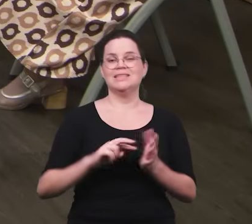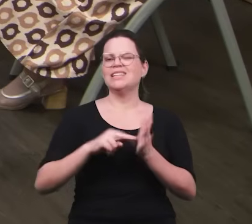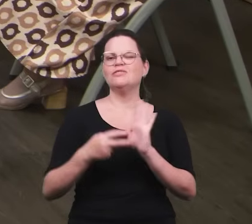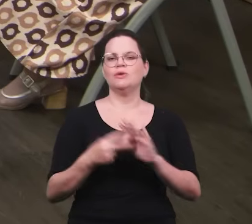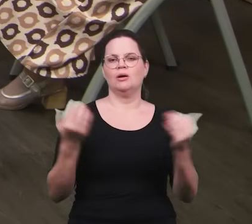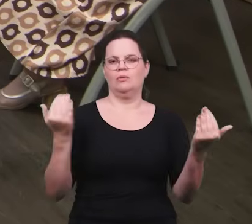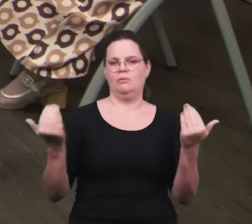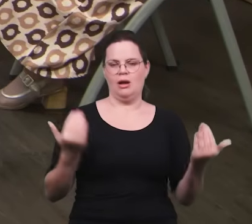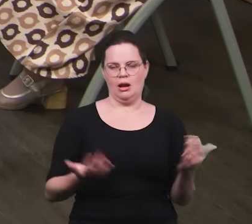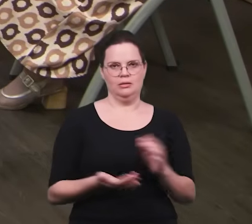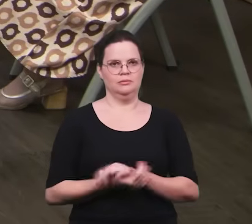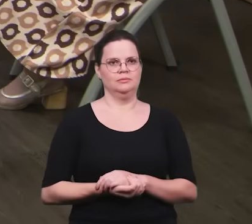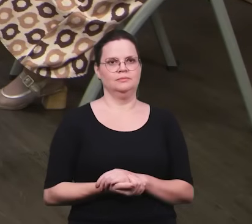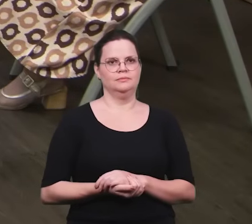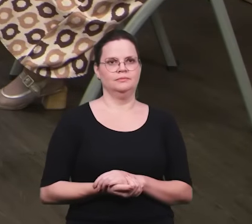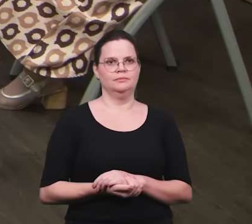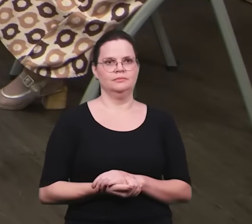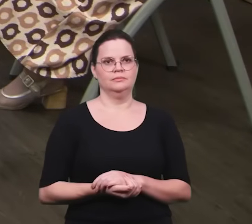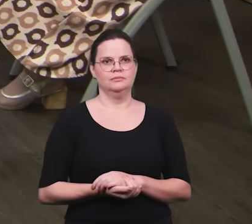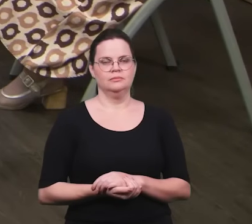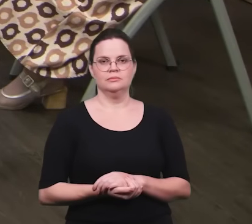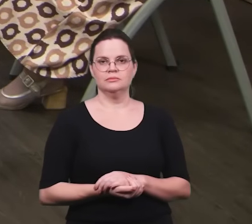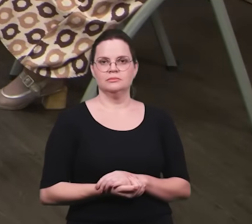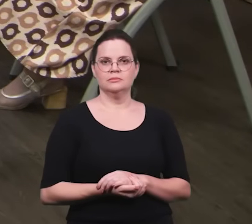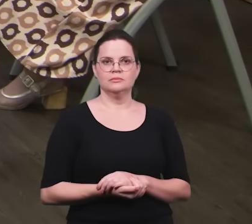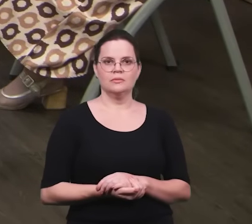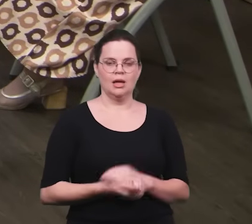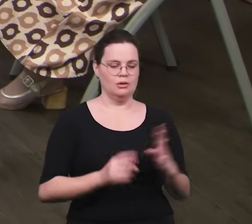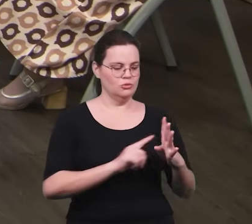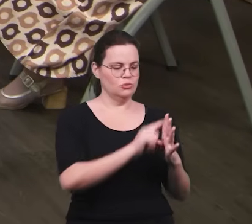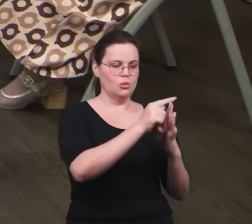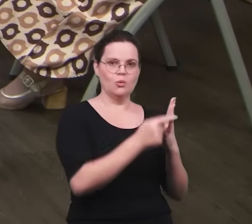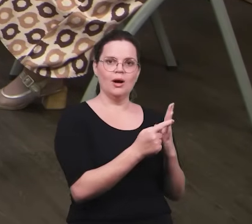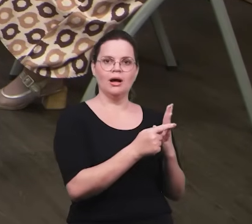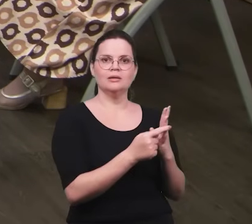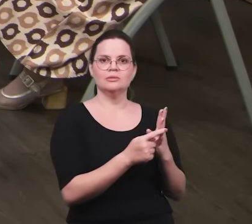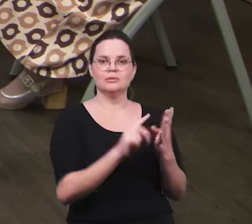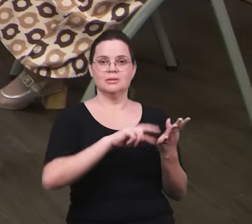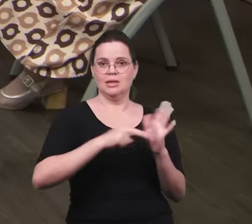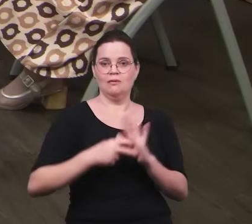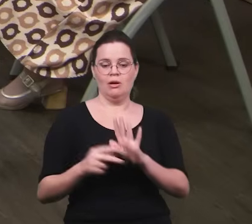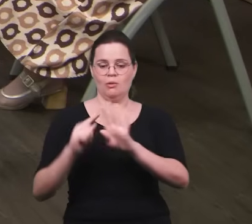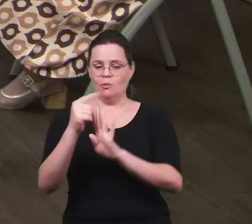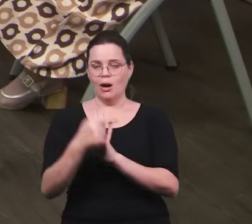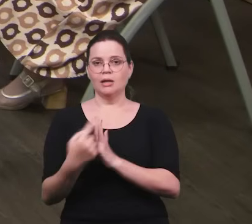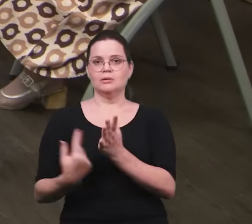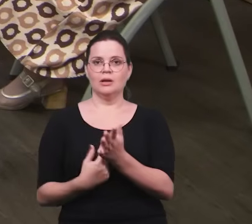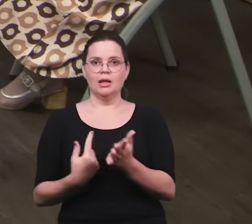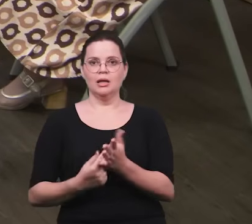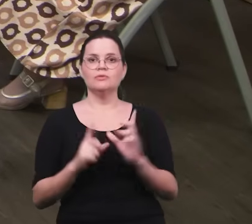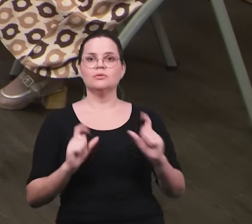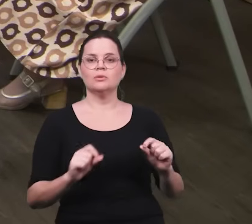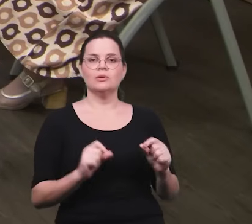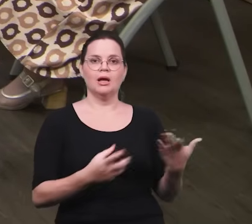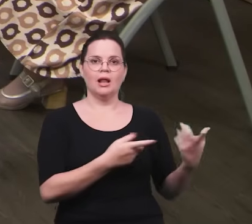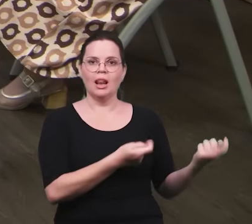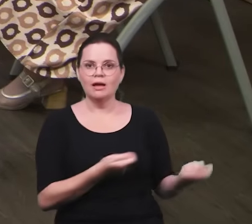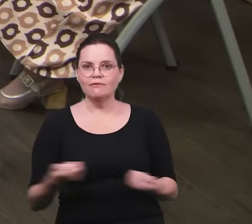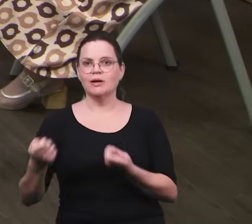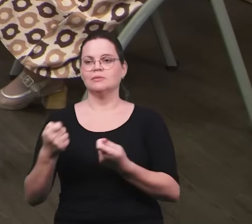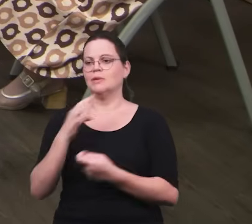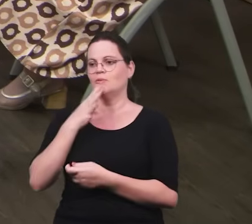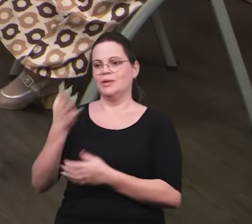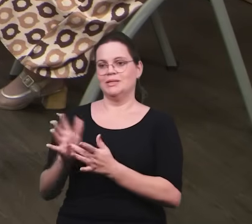simbolicamente, né? Não era de fato, mas simbolicamente, os 4 evangelistas carregando o pecador. Mateus, Marcos, Lucas, João. Porque